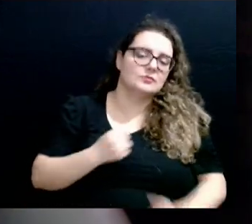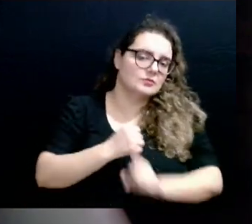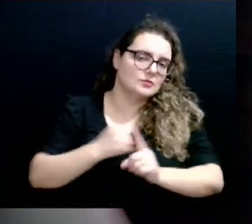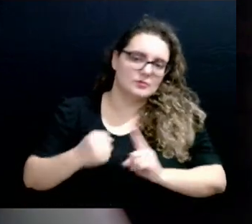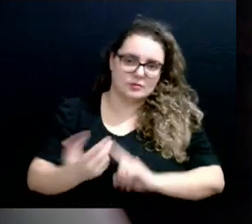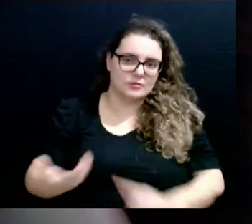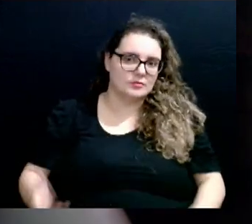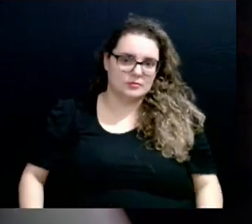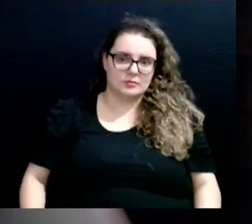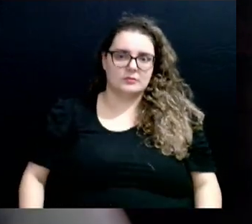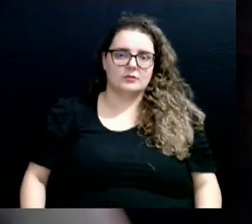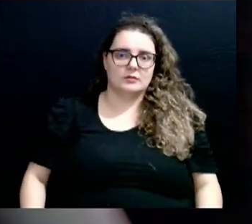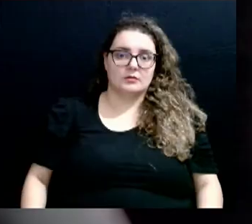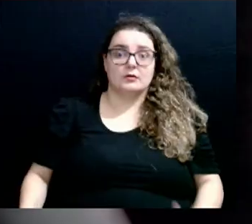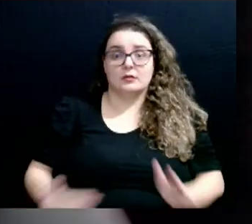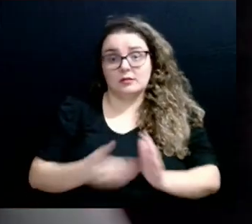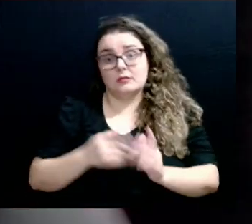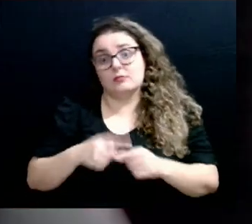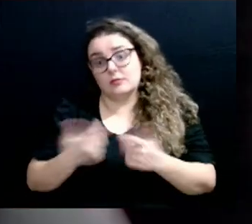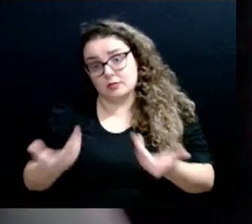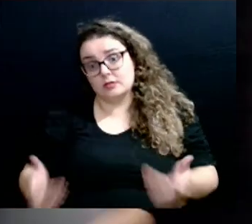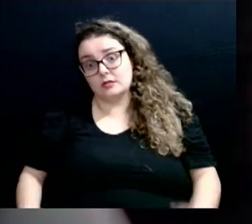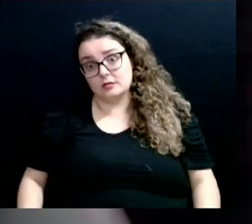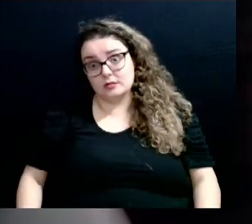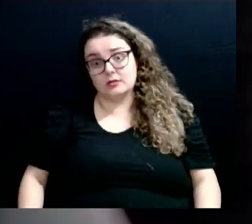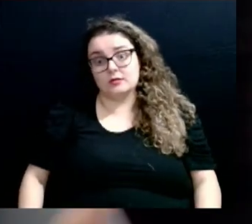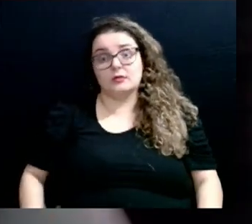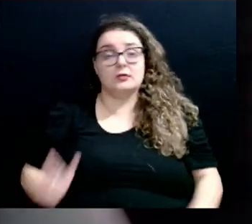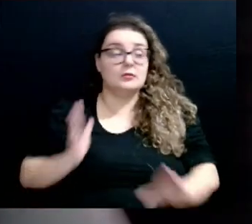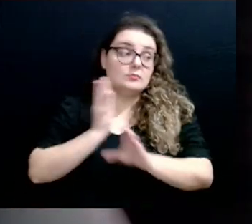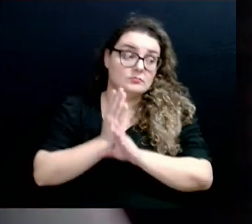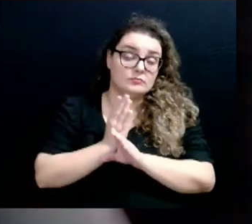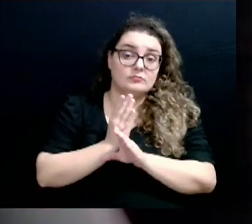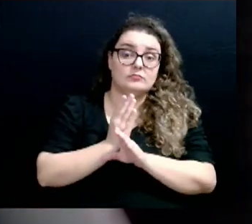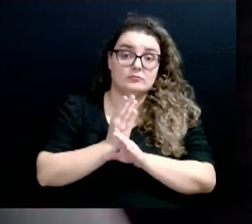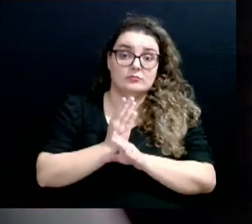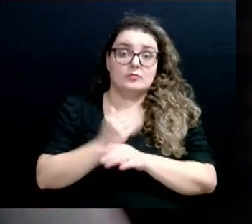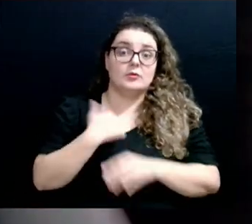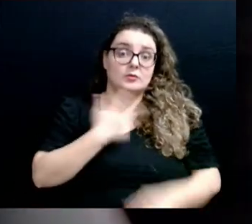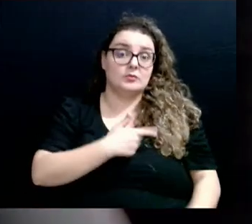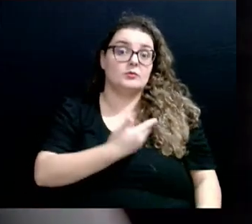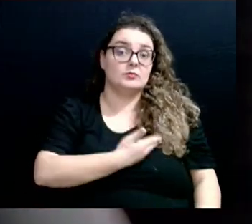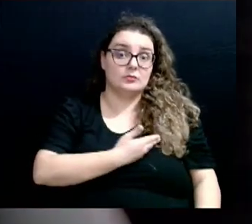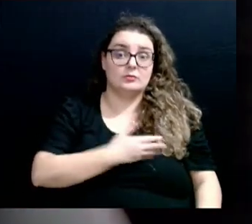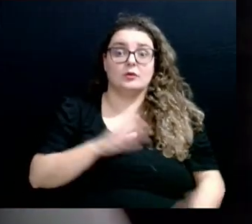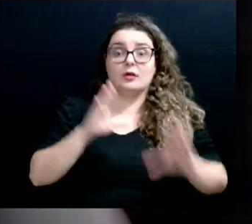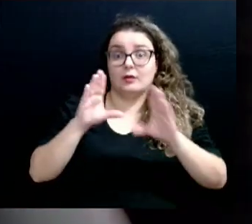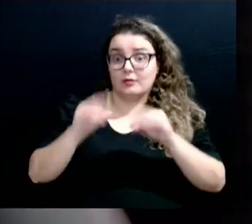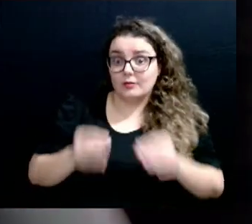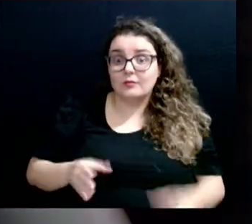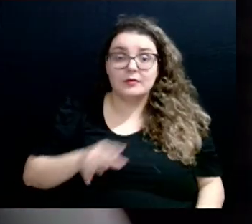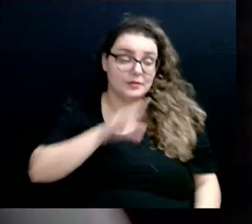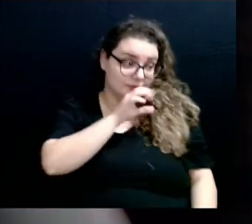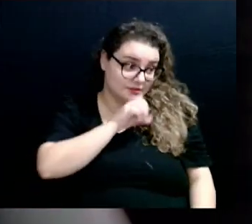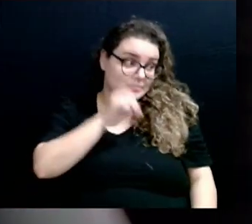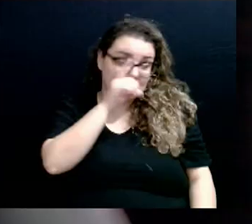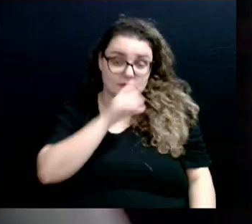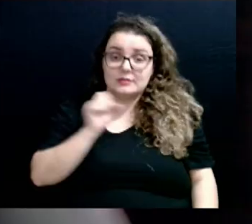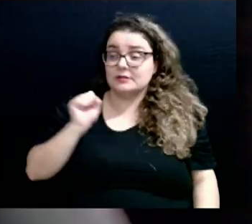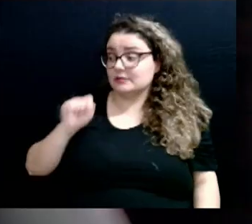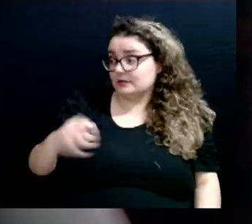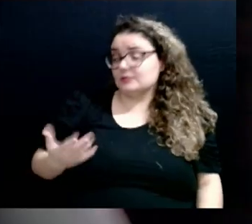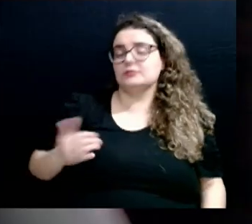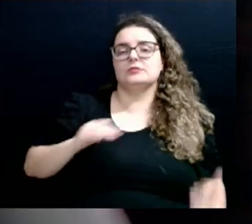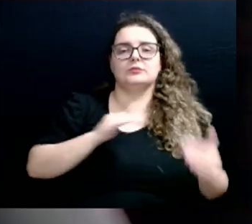mesmo porque a gente se encontra com intensidade com os nossos amigos normalmente à noite, final de semana, né? Já combina. Se